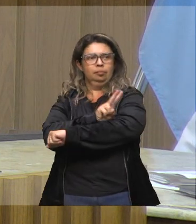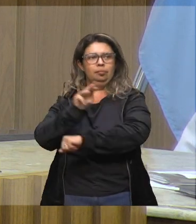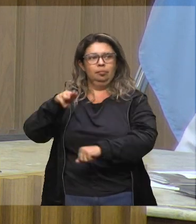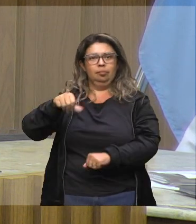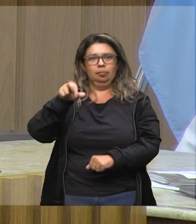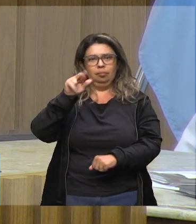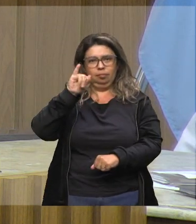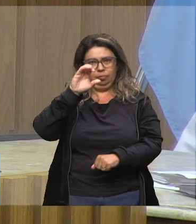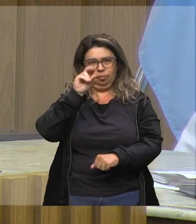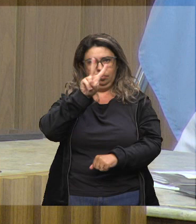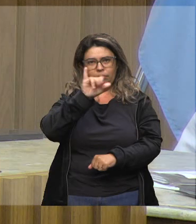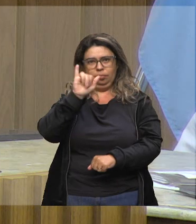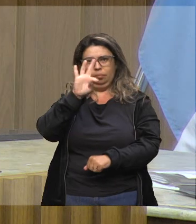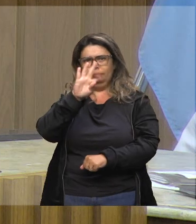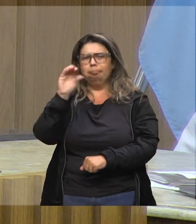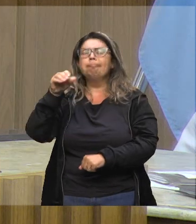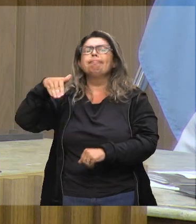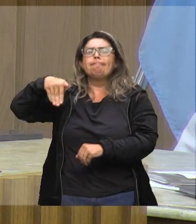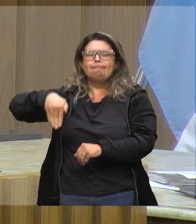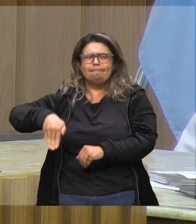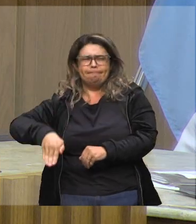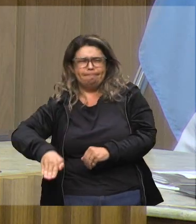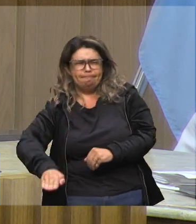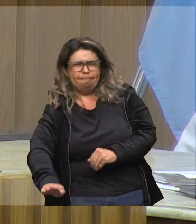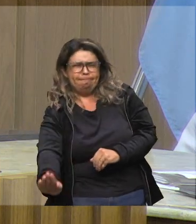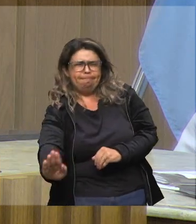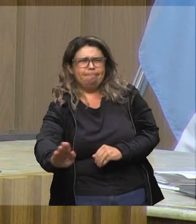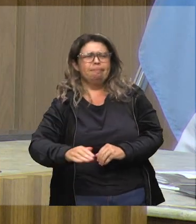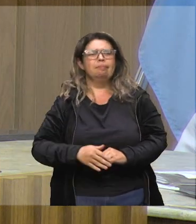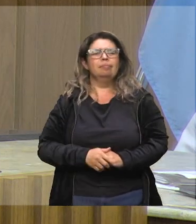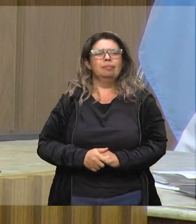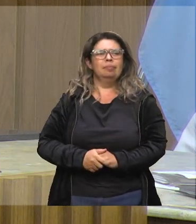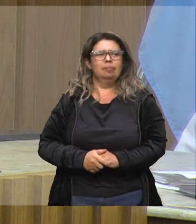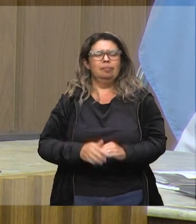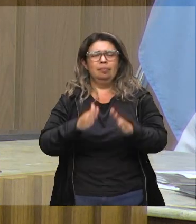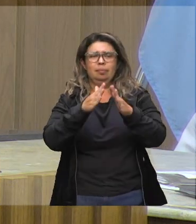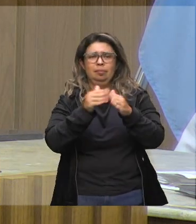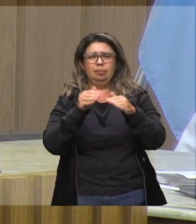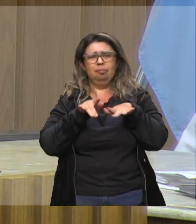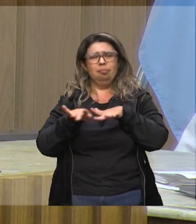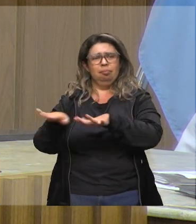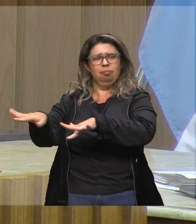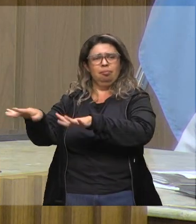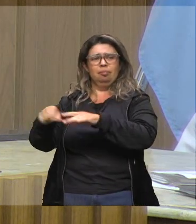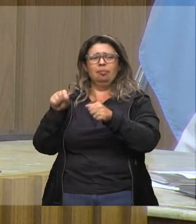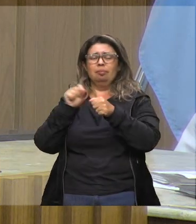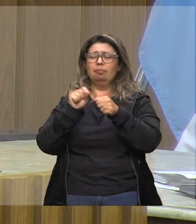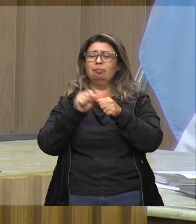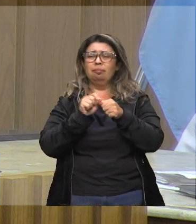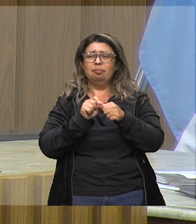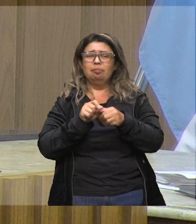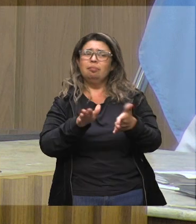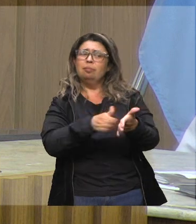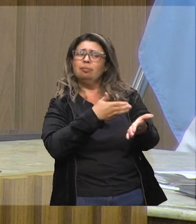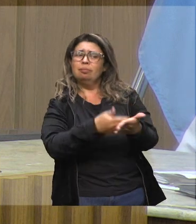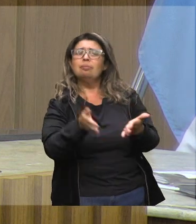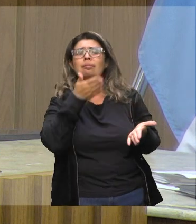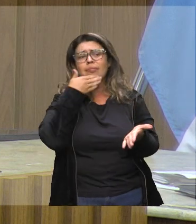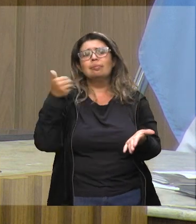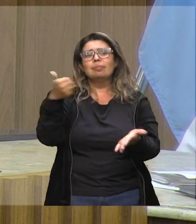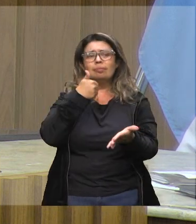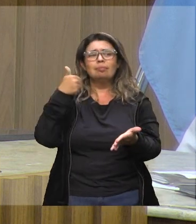vou falar, terrível. Pedi para que o Departamento de Trânsito fizesse uma sinalização melhor lá,